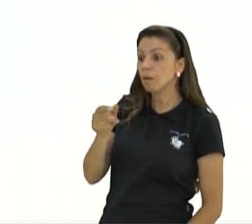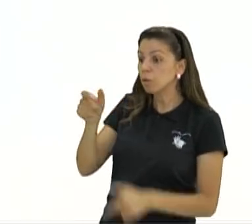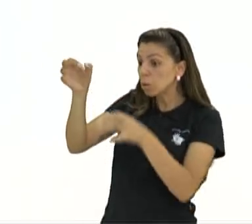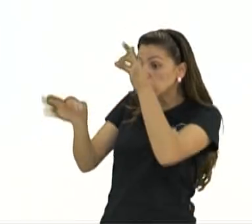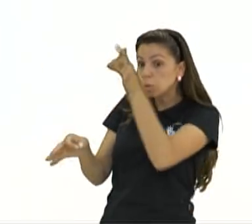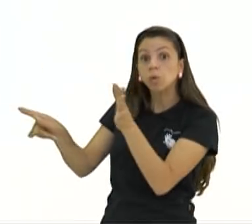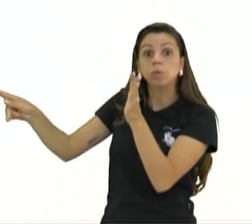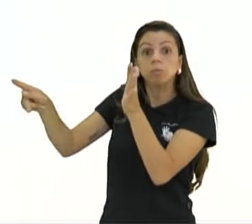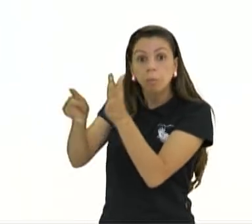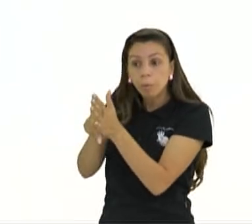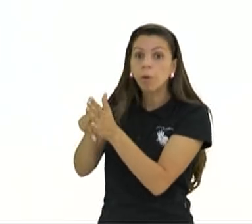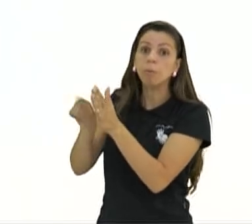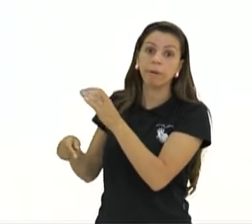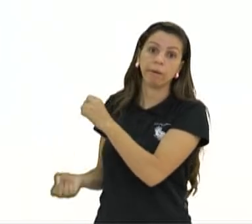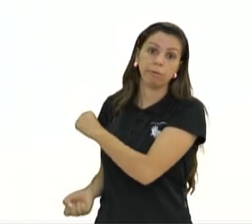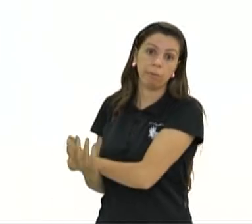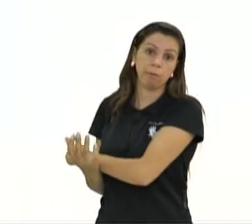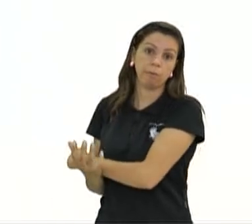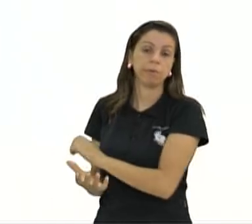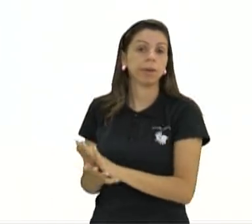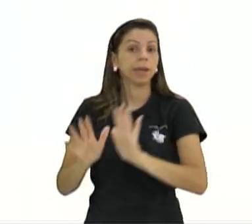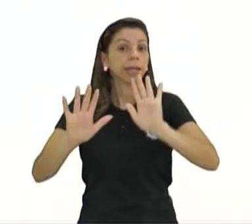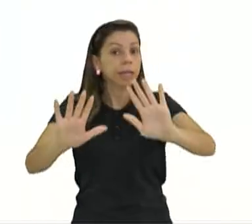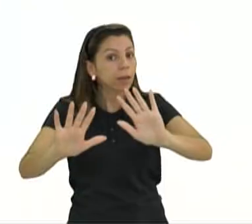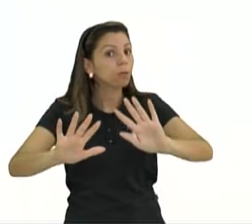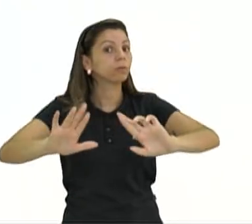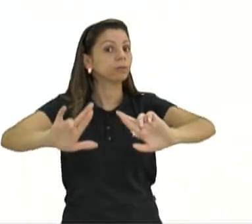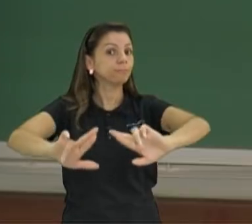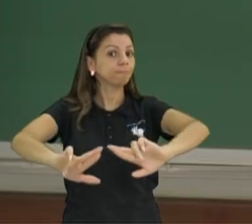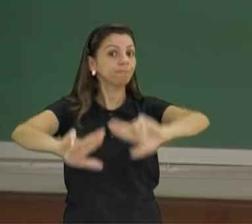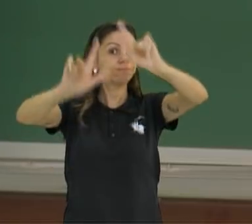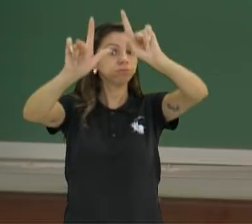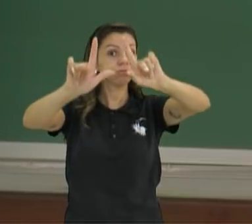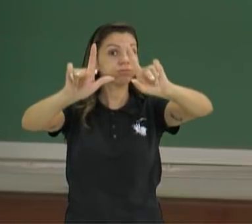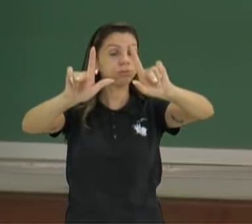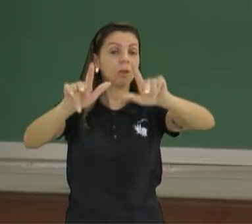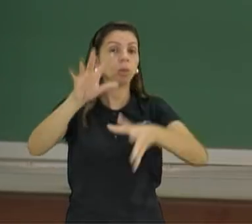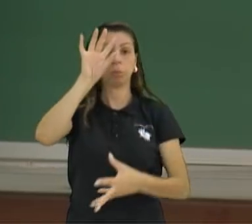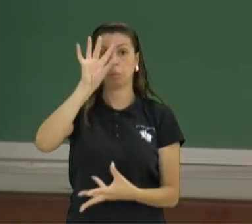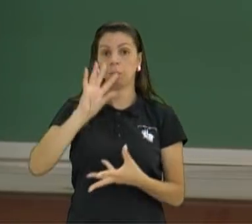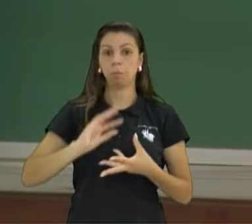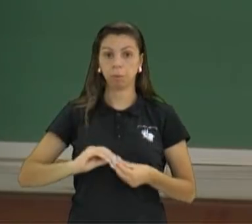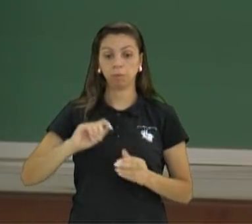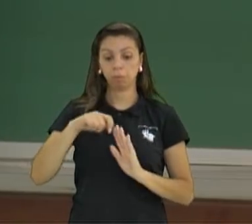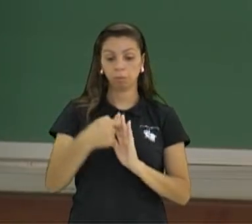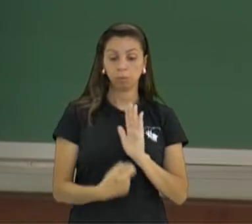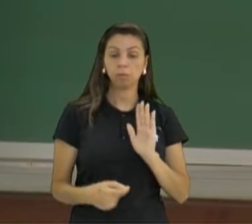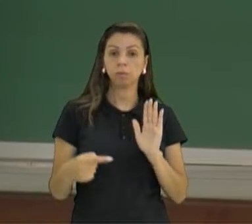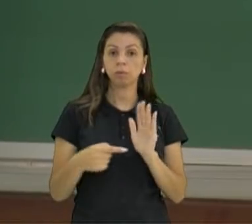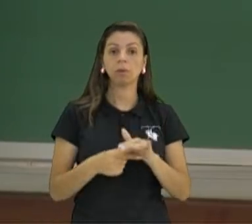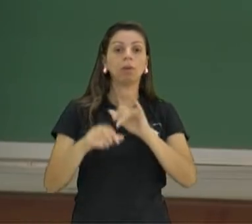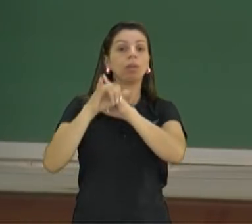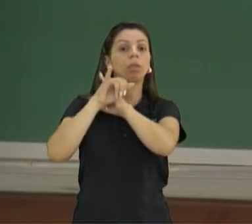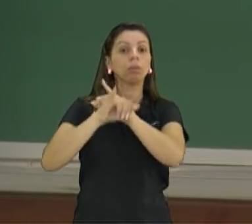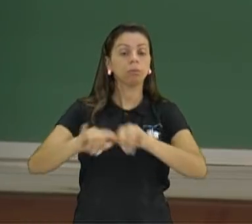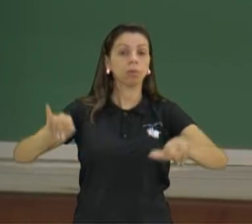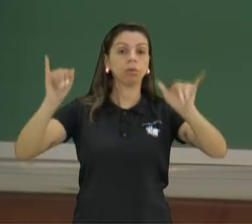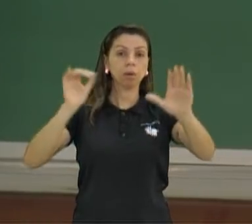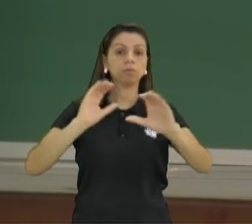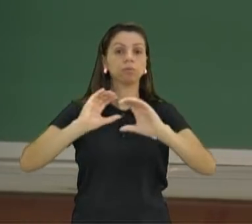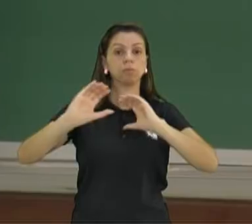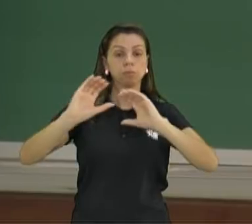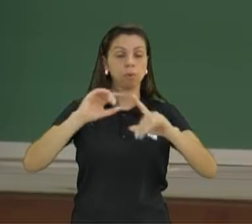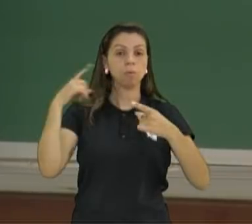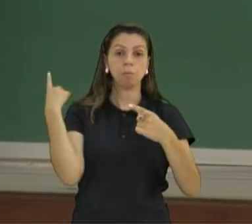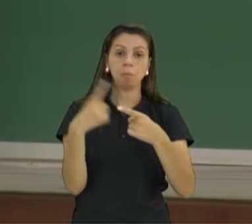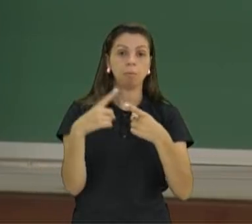Então, vejam, há uma diferença muito grande na compreensão do texto, na mensagem comunicativa,